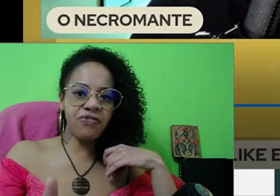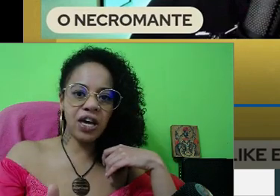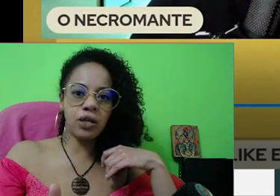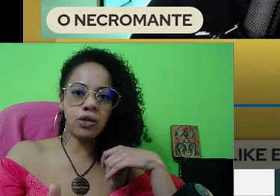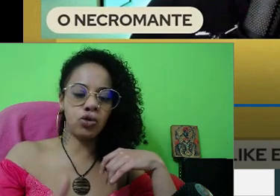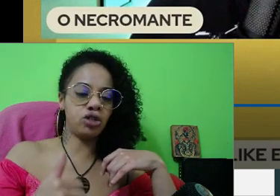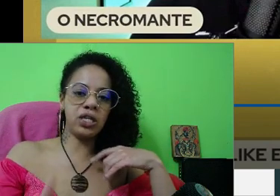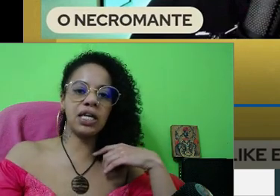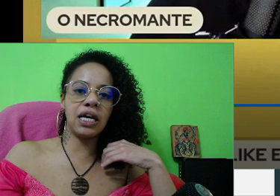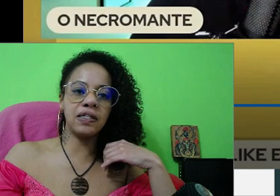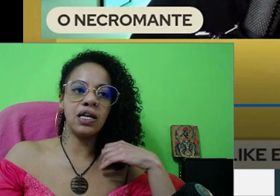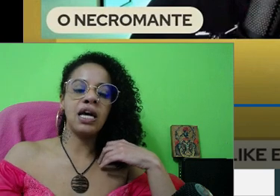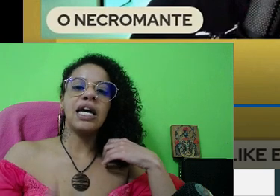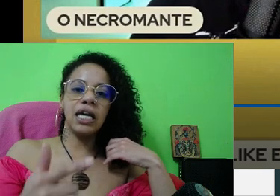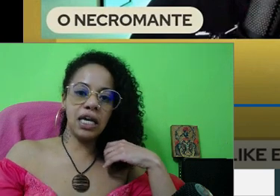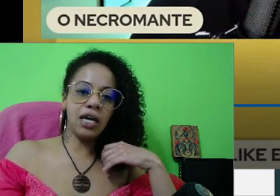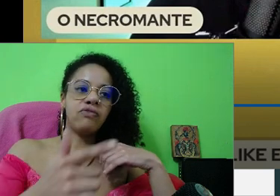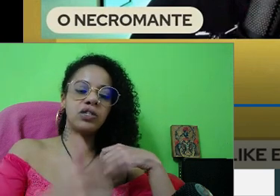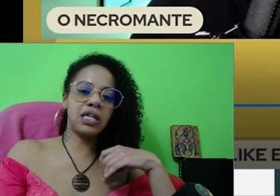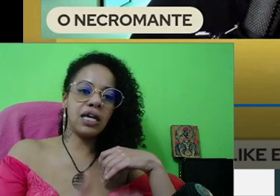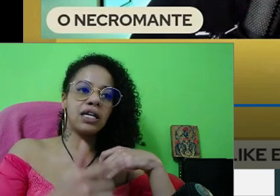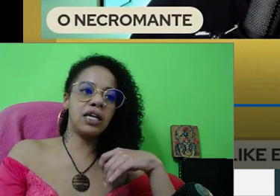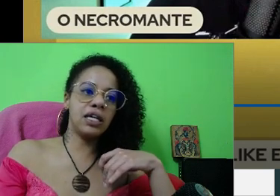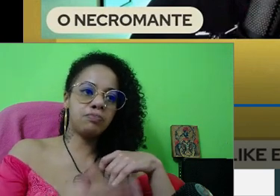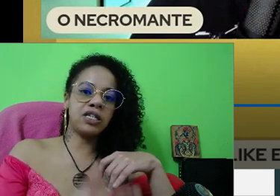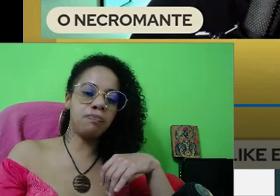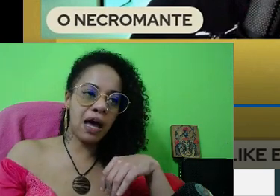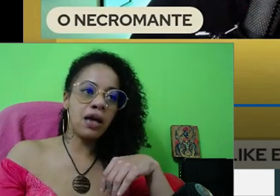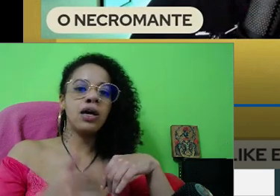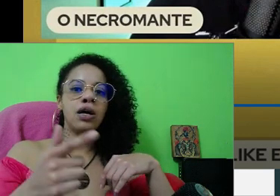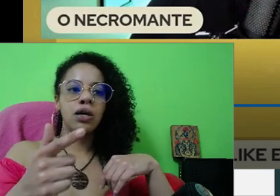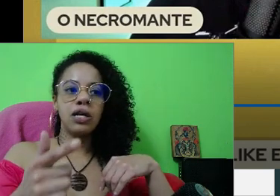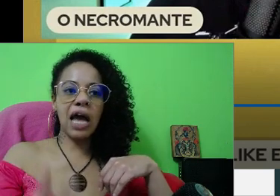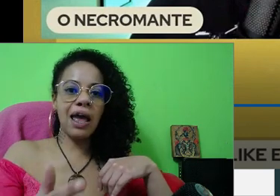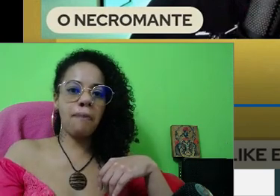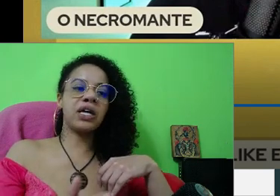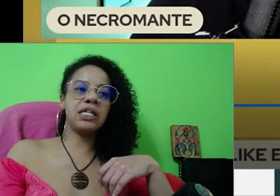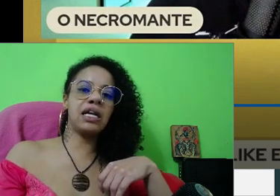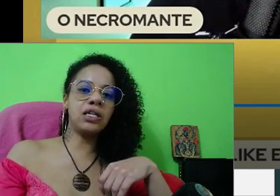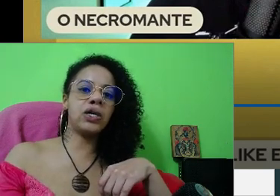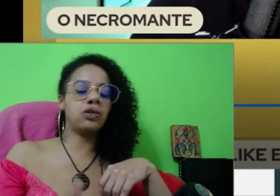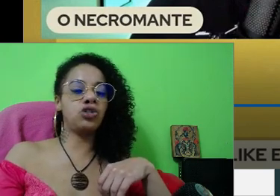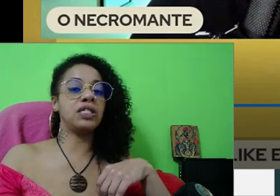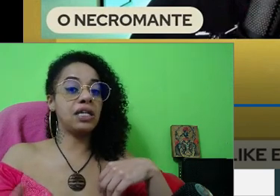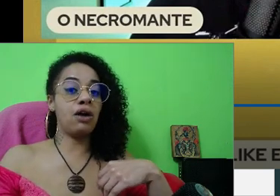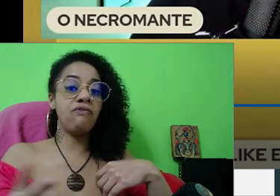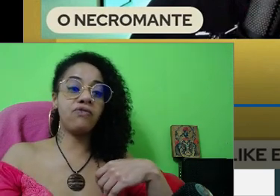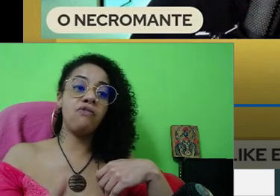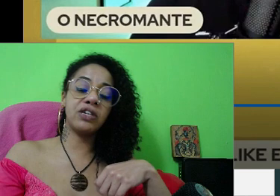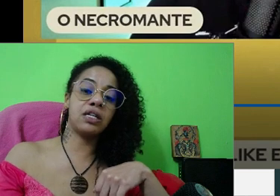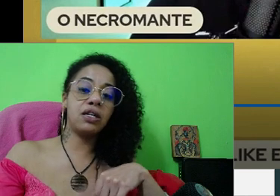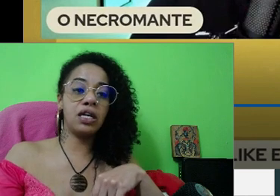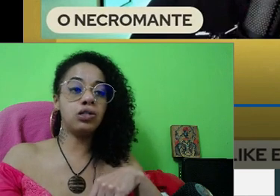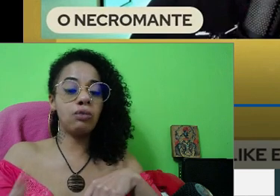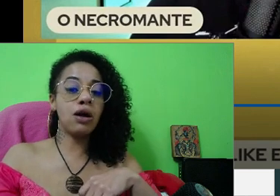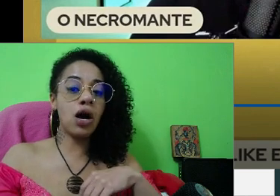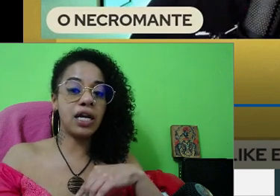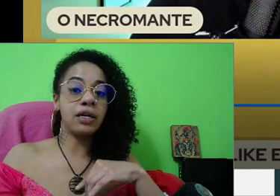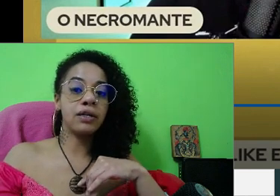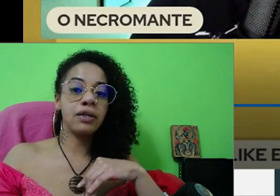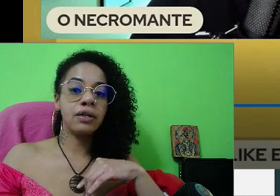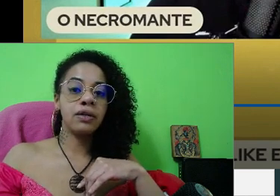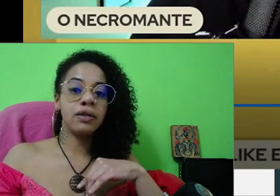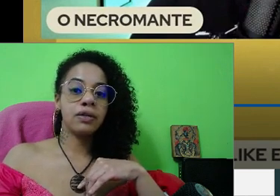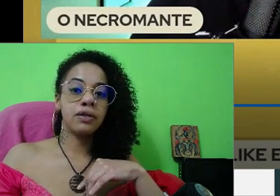perfeito 2013 e você quis participar na época das eleições eu disse não vou fazer isso